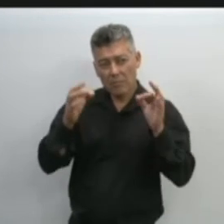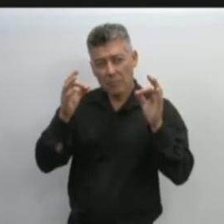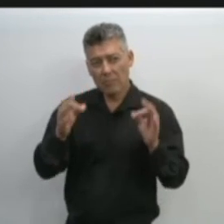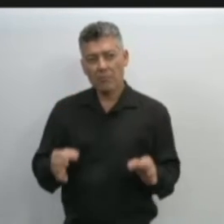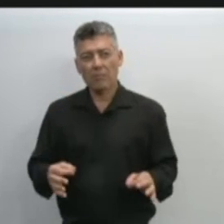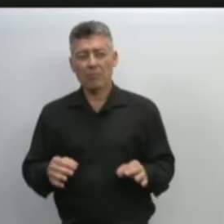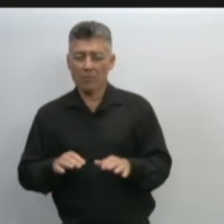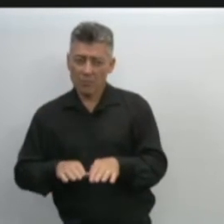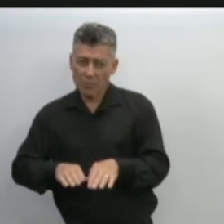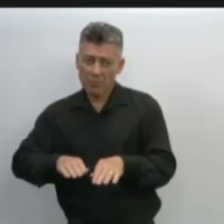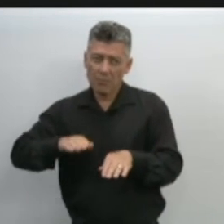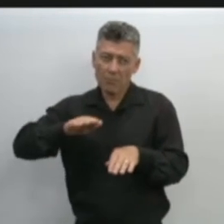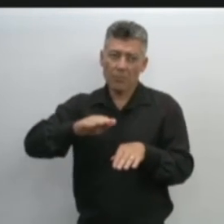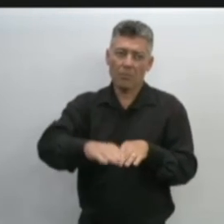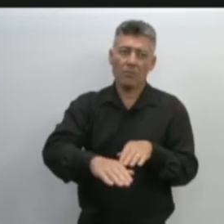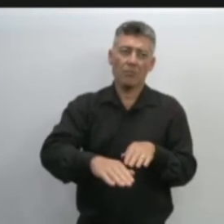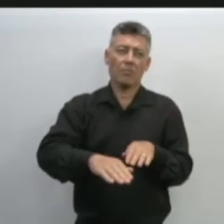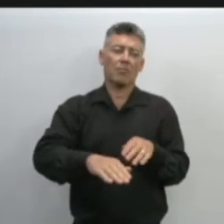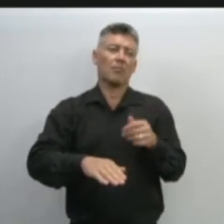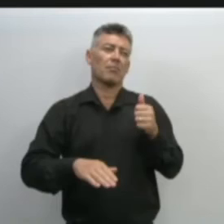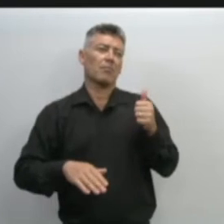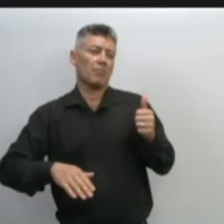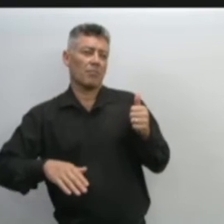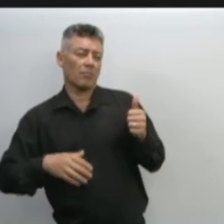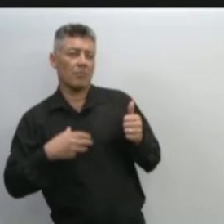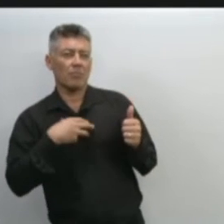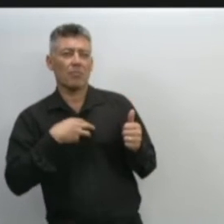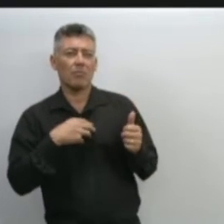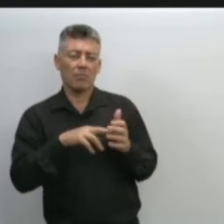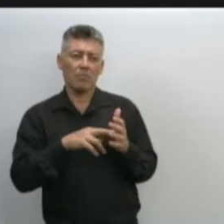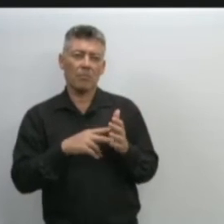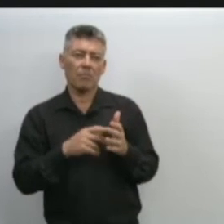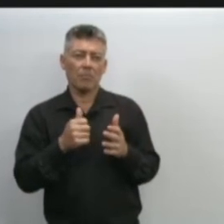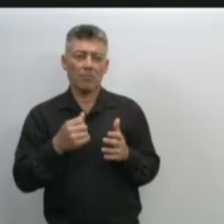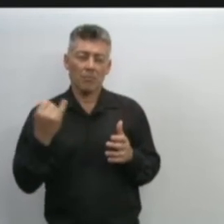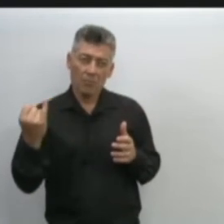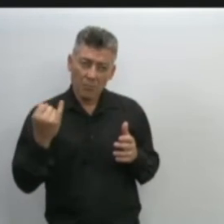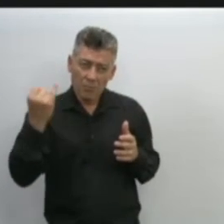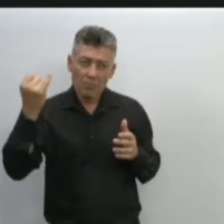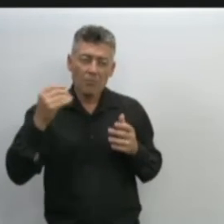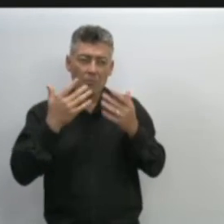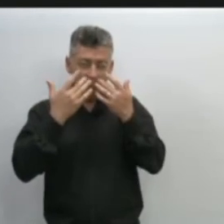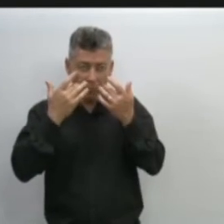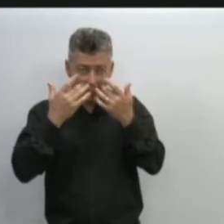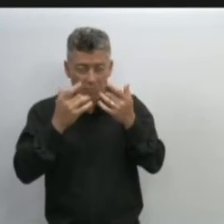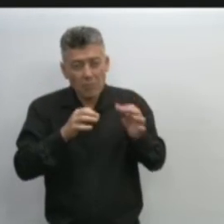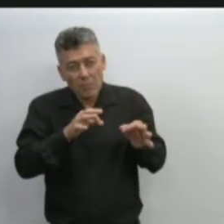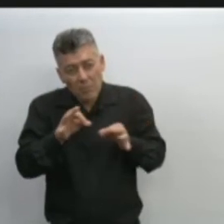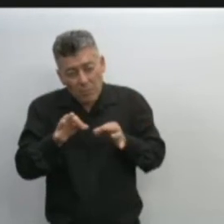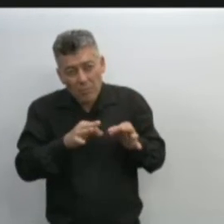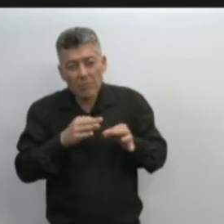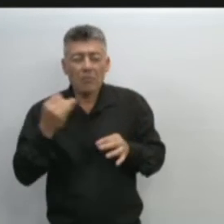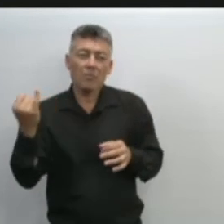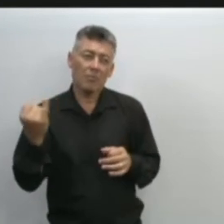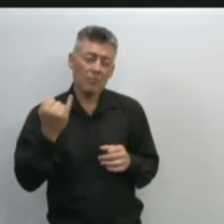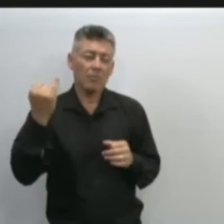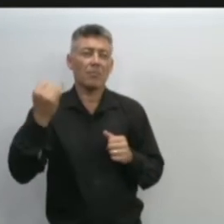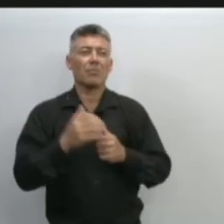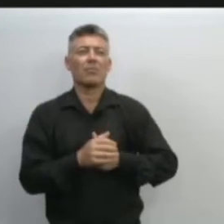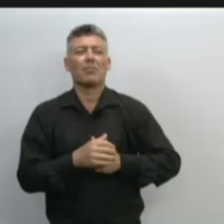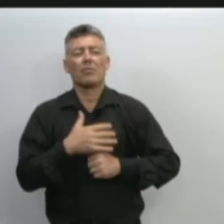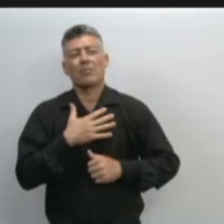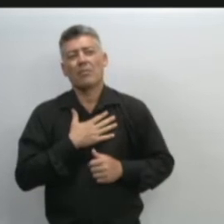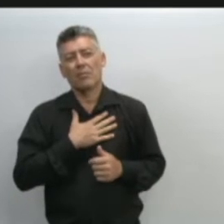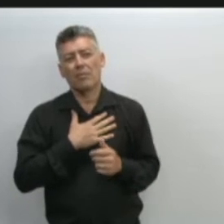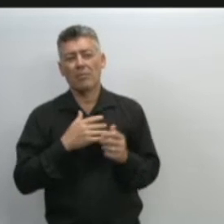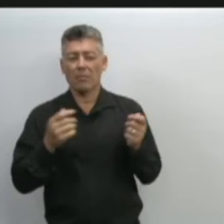um passo, vereadora Lisa, nesse sentido. Foi muito importante ter tido um seminário preparatório, foi muito importante que a gente